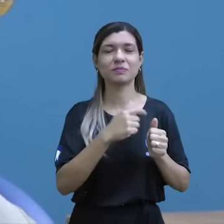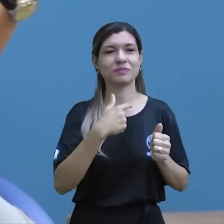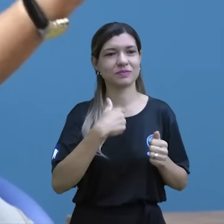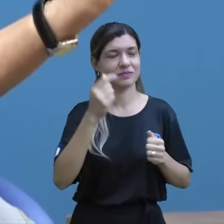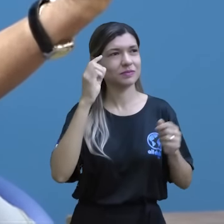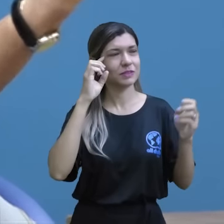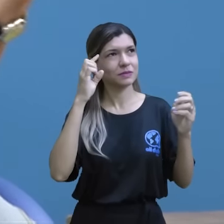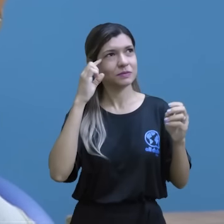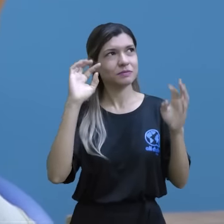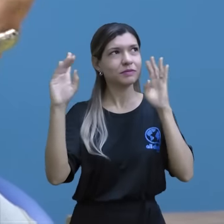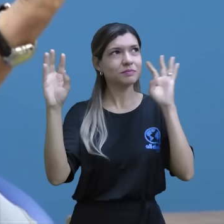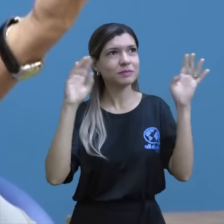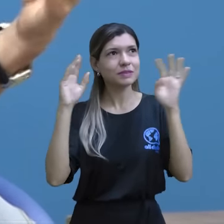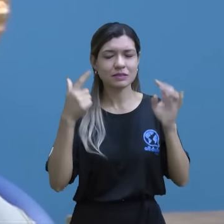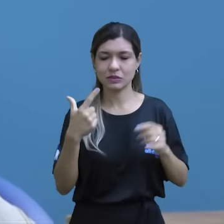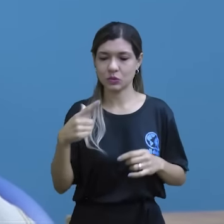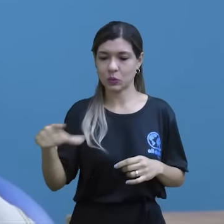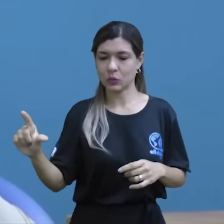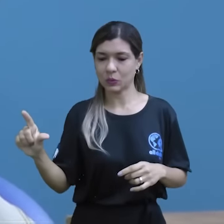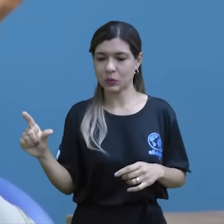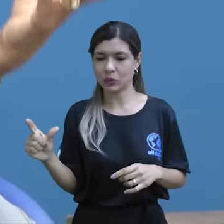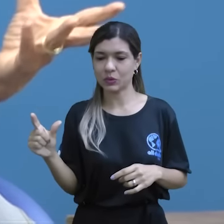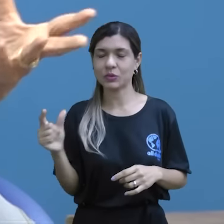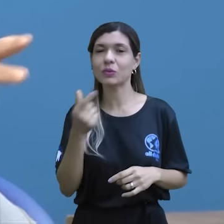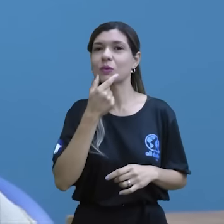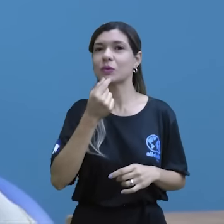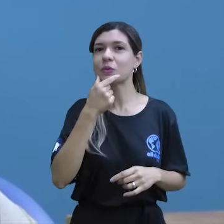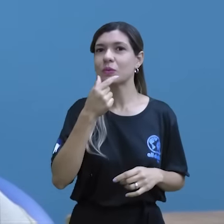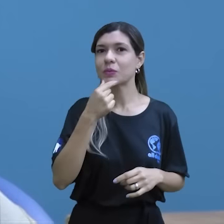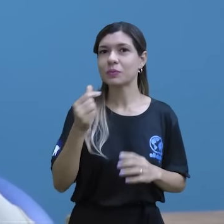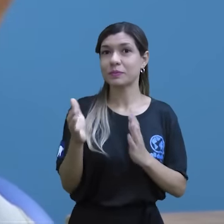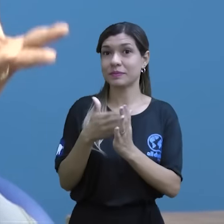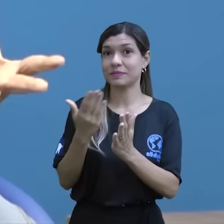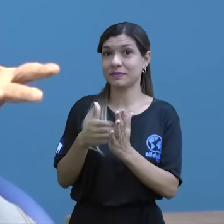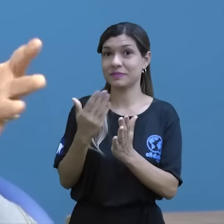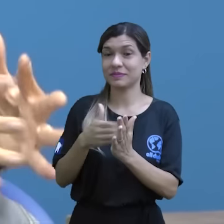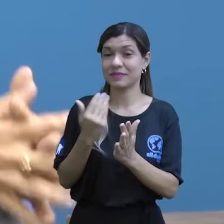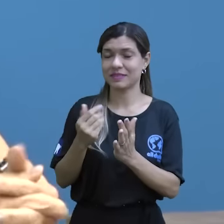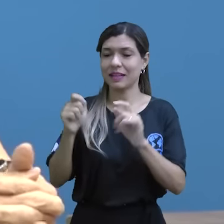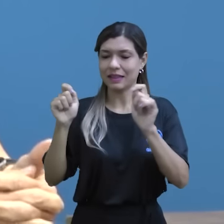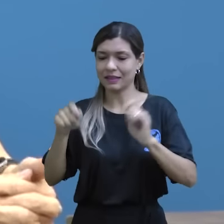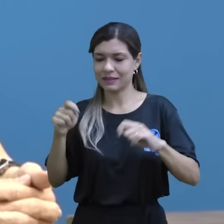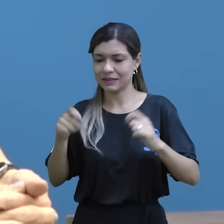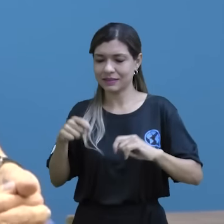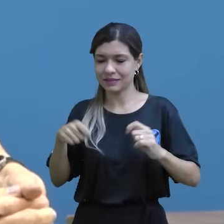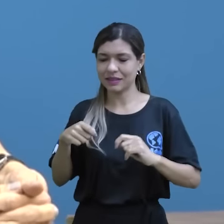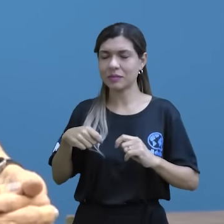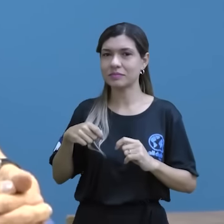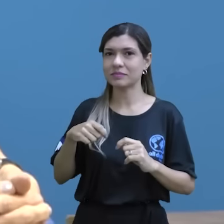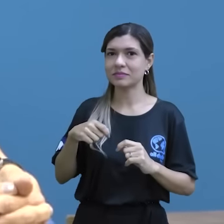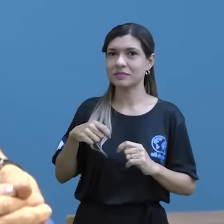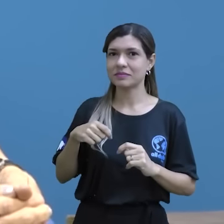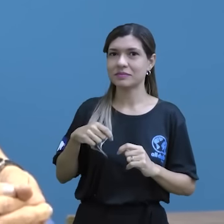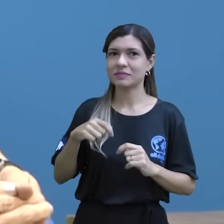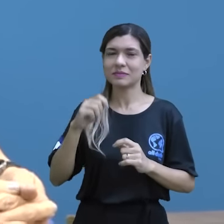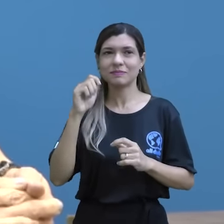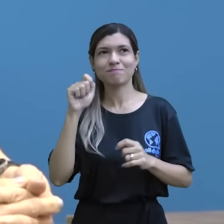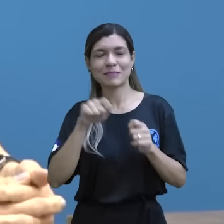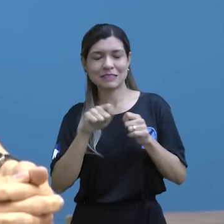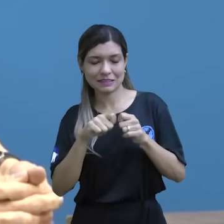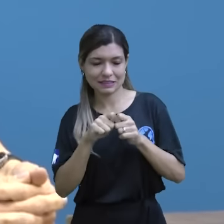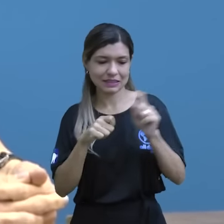que eram os meus fantasmas, né? Porque eu falava, gente, eles conhecem tanto, e a biografia do Francisco de Assis Barbosa,